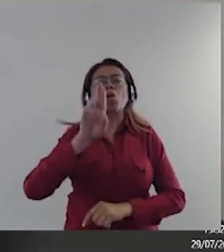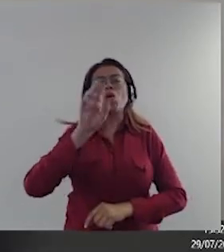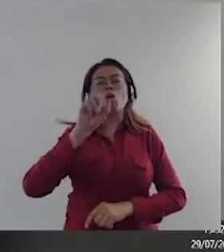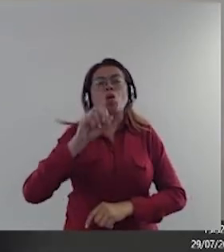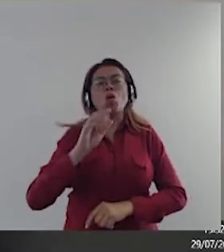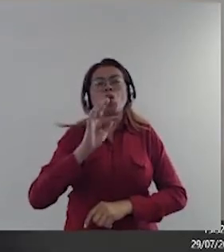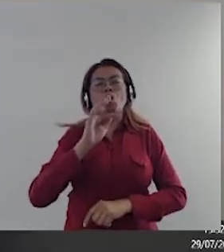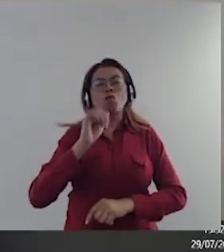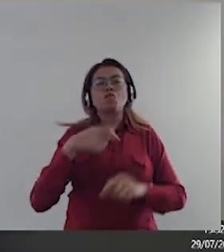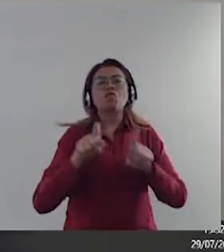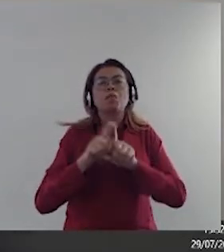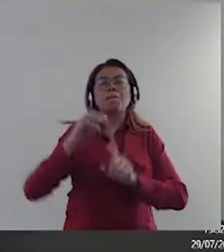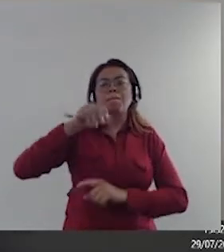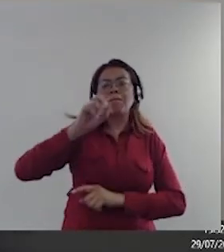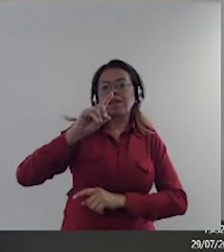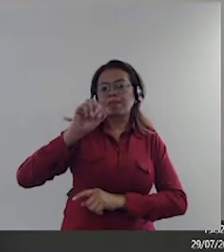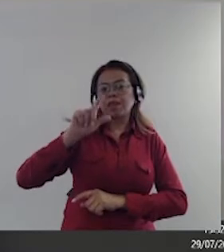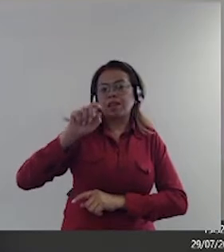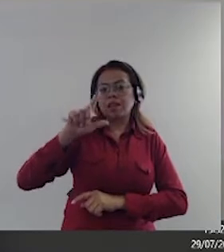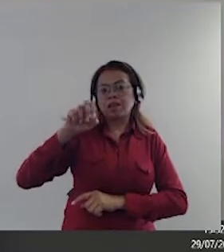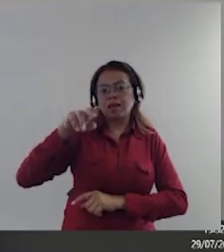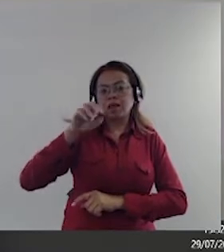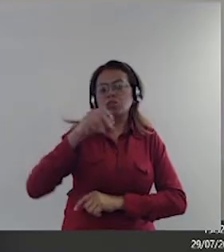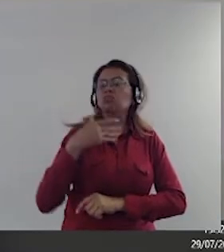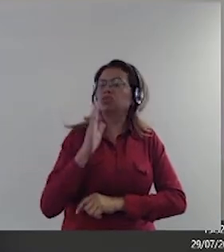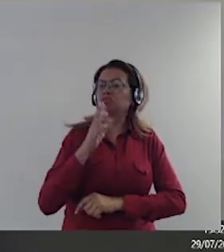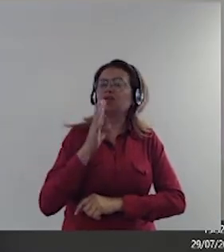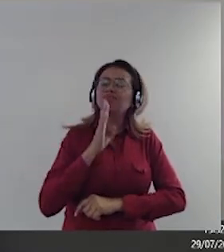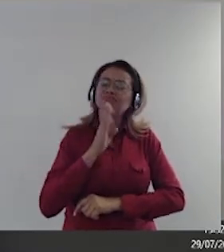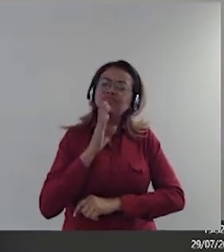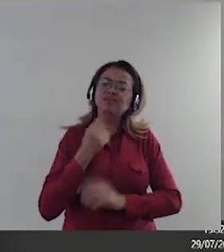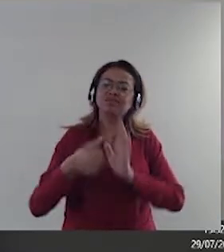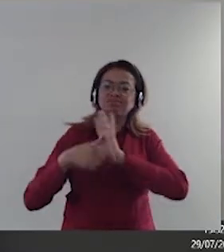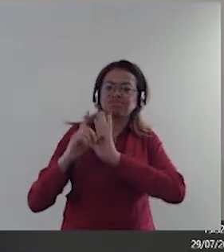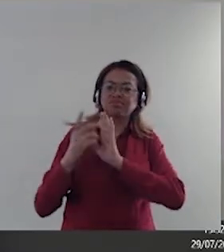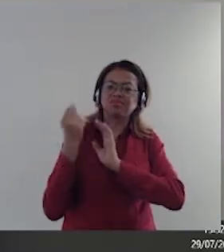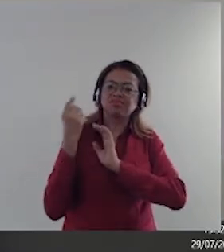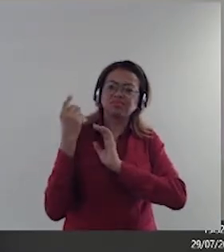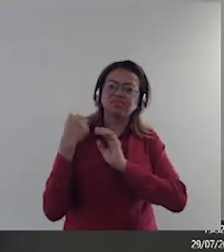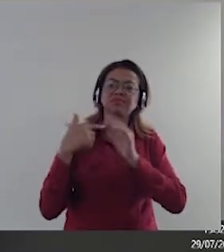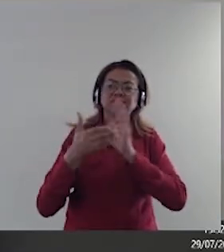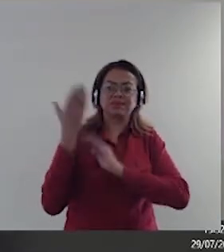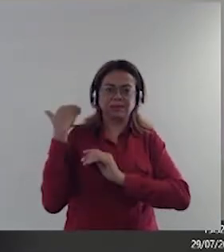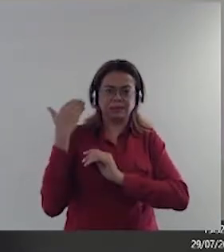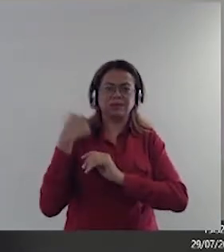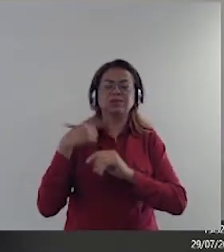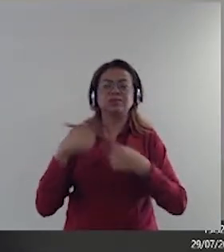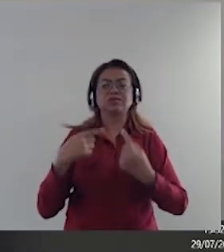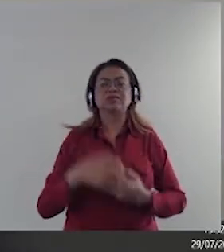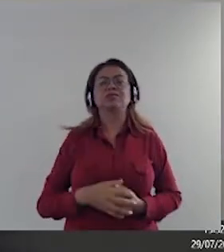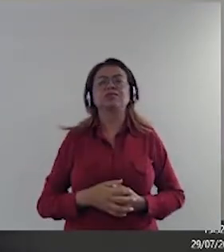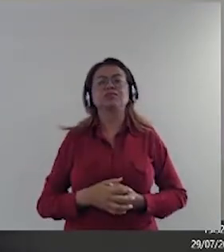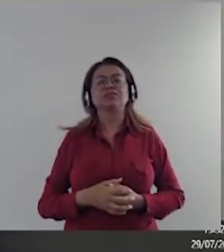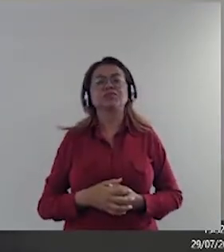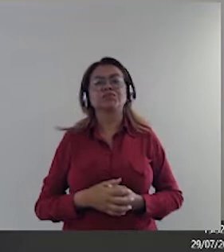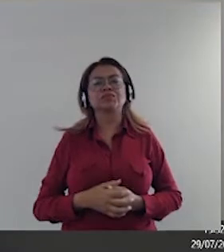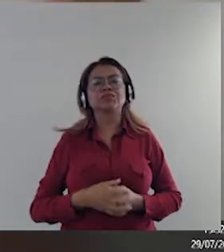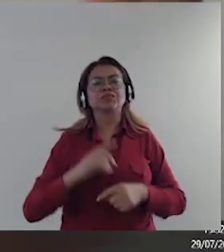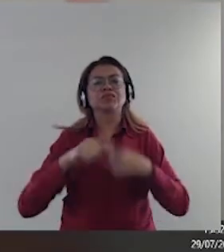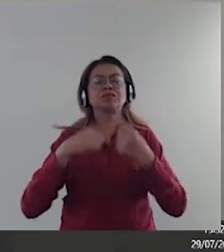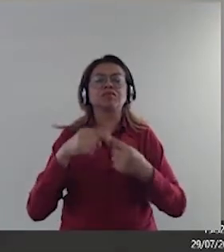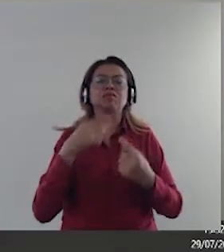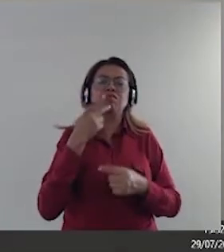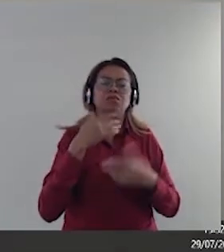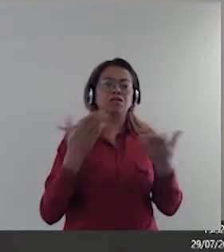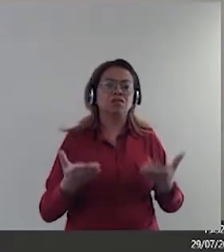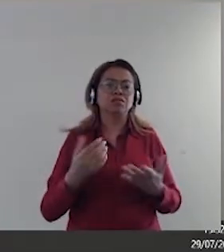né? Que eu já conheço aí de algumas, digamos, de algumas épocas mais distantes, digamos assim, né, Rolf? Embora eu não possa